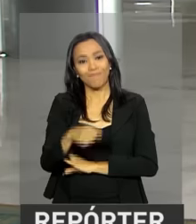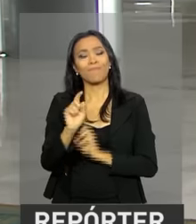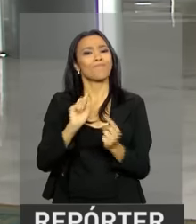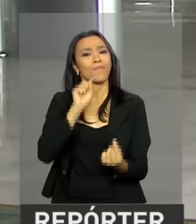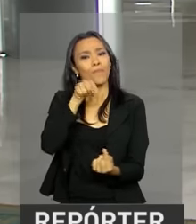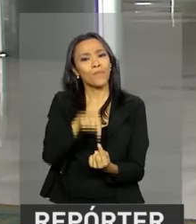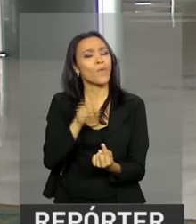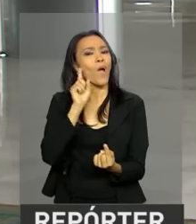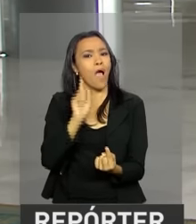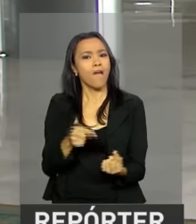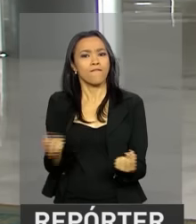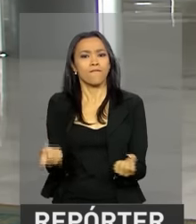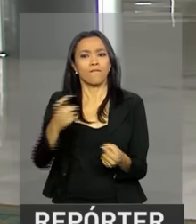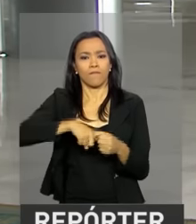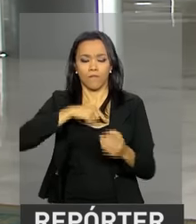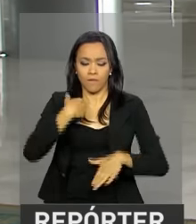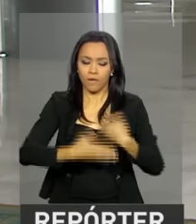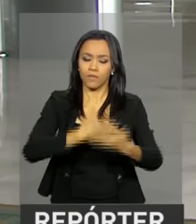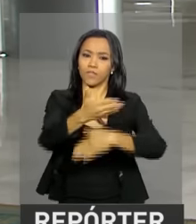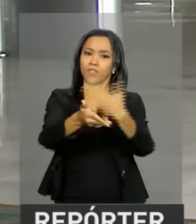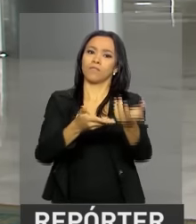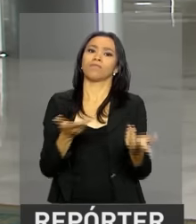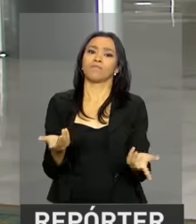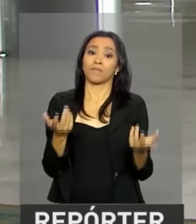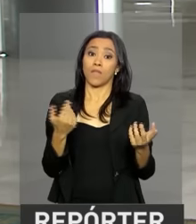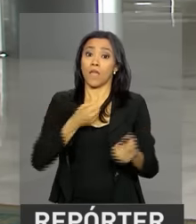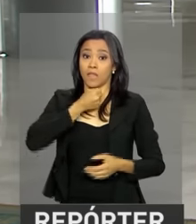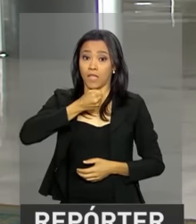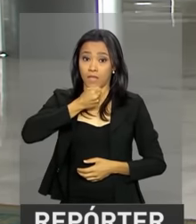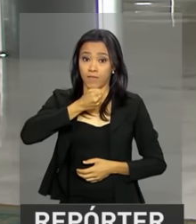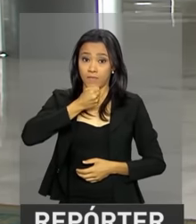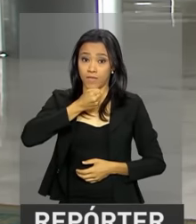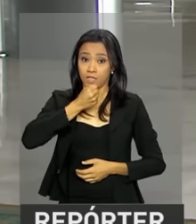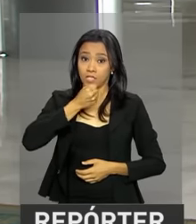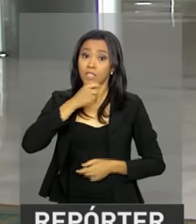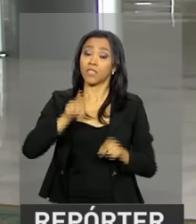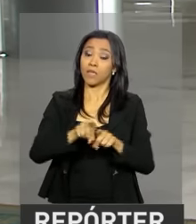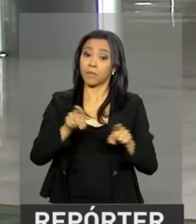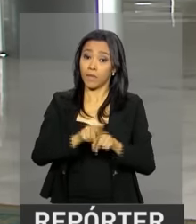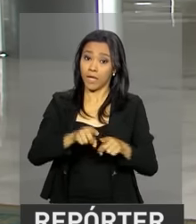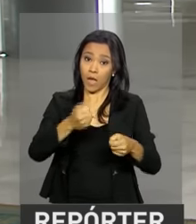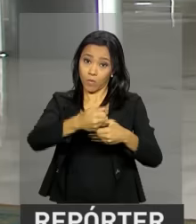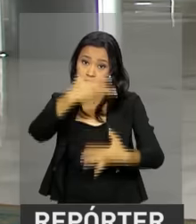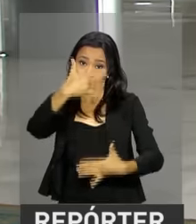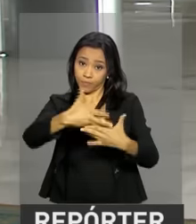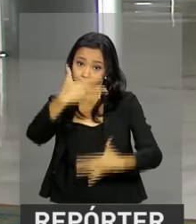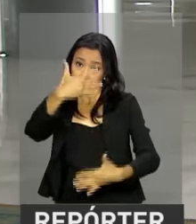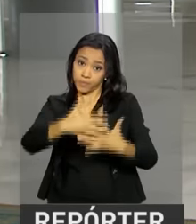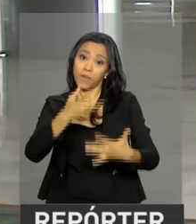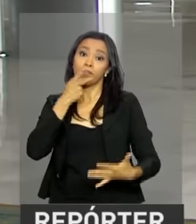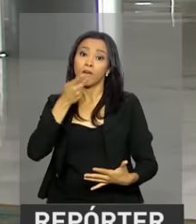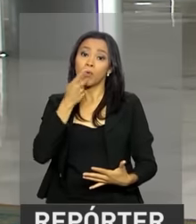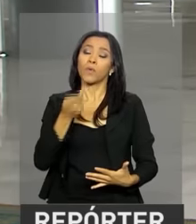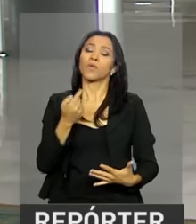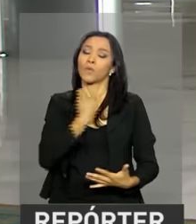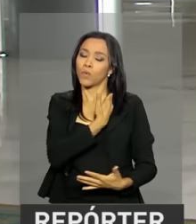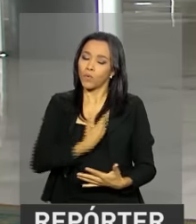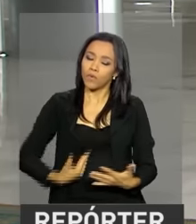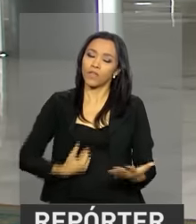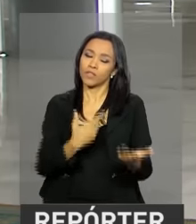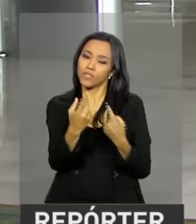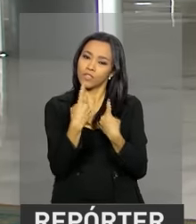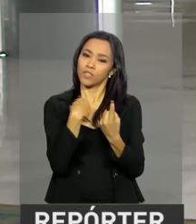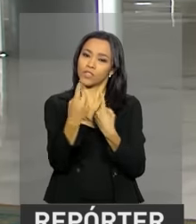que o Brasil volte a crescer em entrevista ao portal Planalto Michel Temer citou o diálogo que o governo tem mantido com o